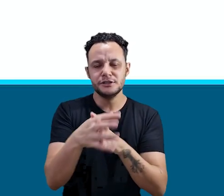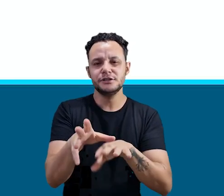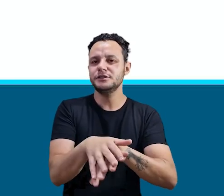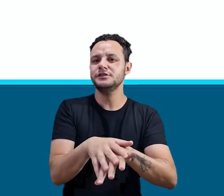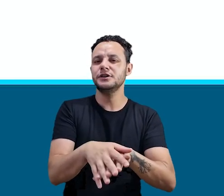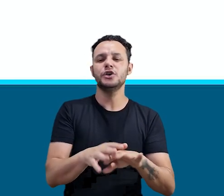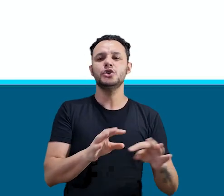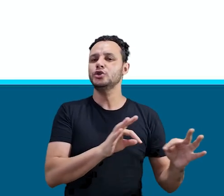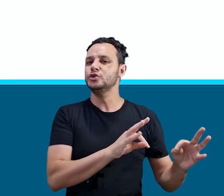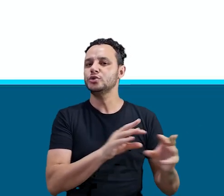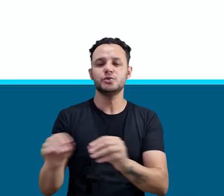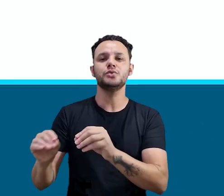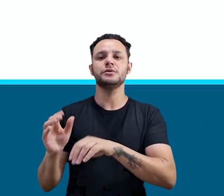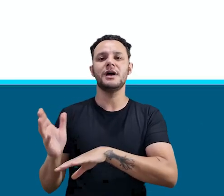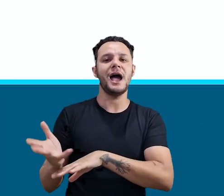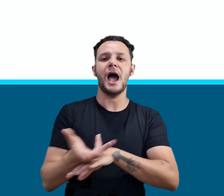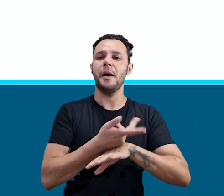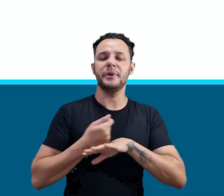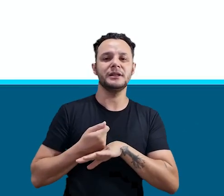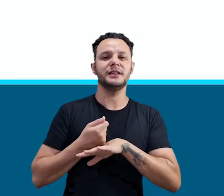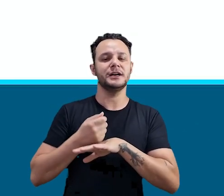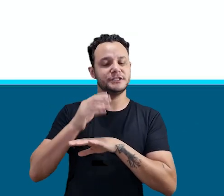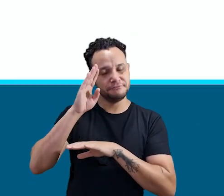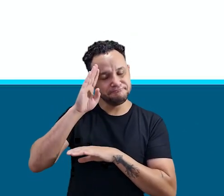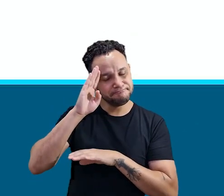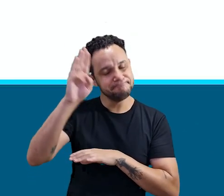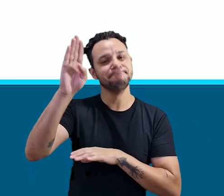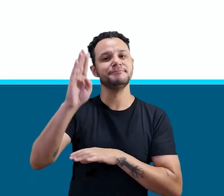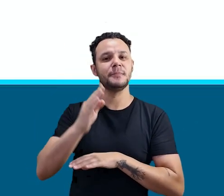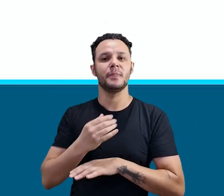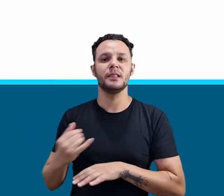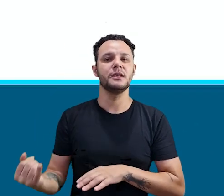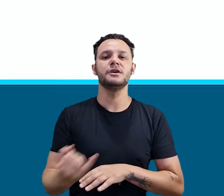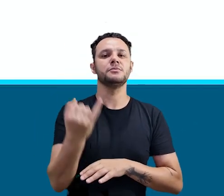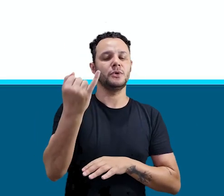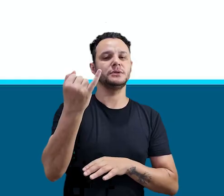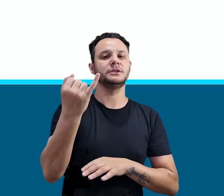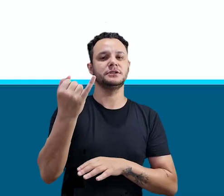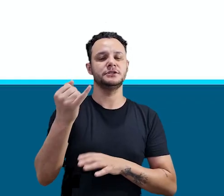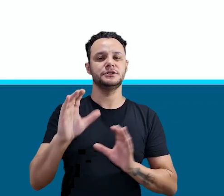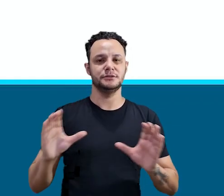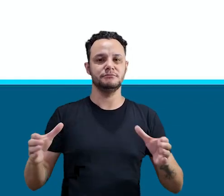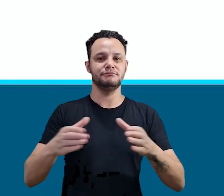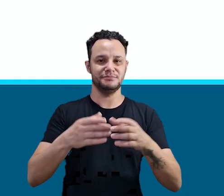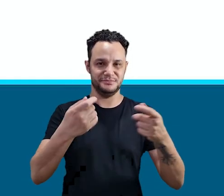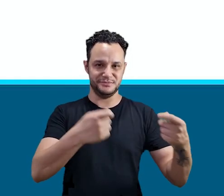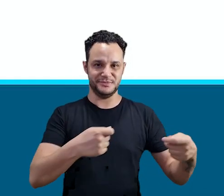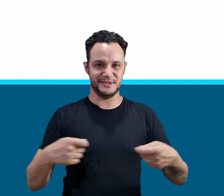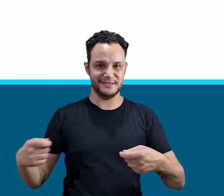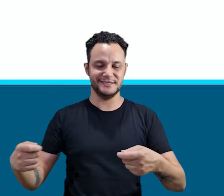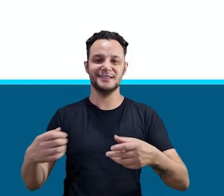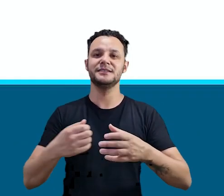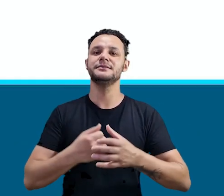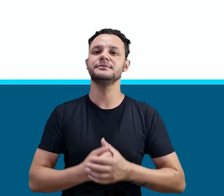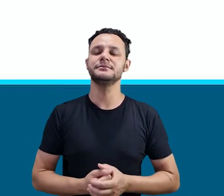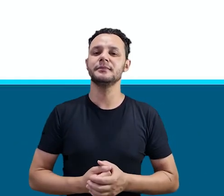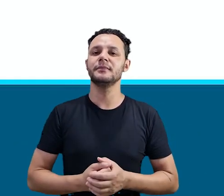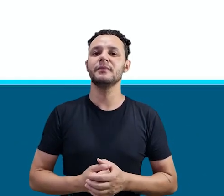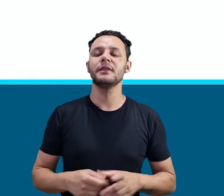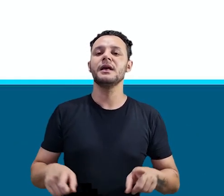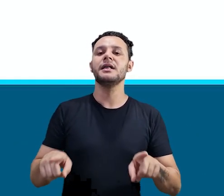mãos, né? Essas habilidades que são fundamentais para a vida, né? Para a cidadania e para a vida desse